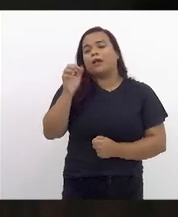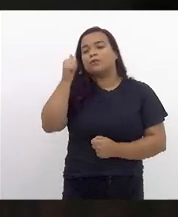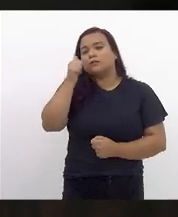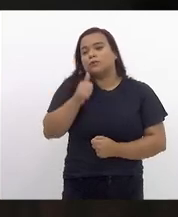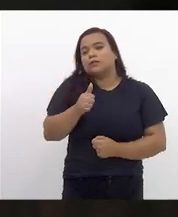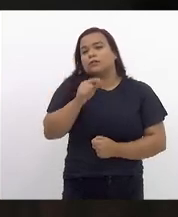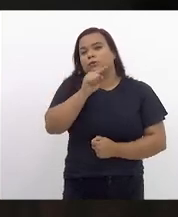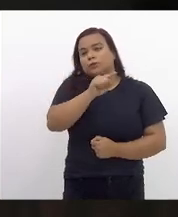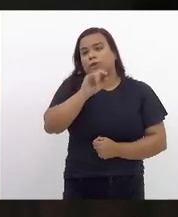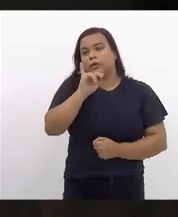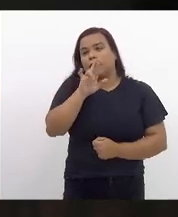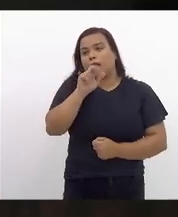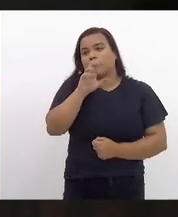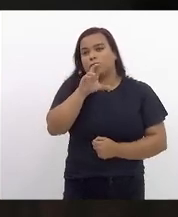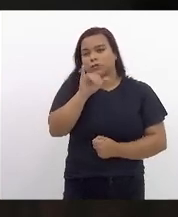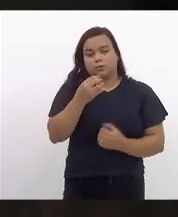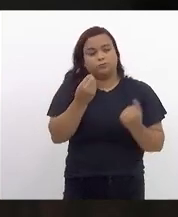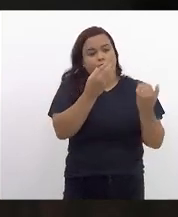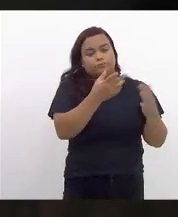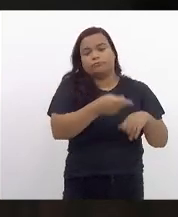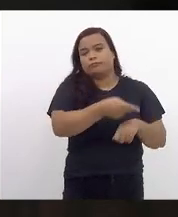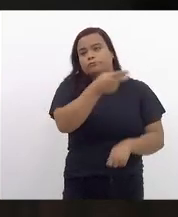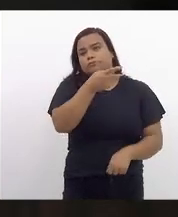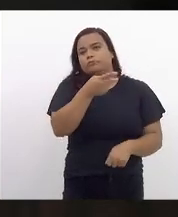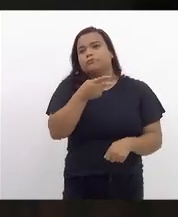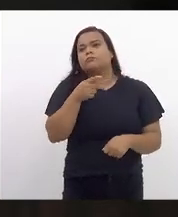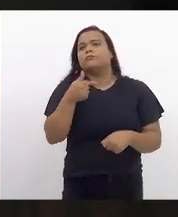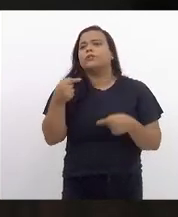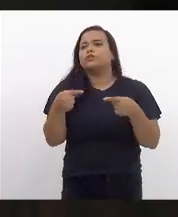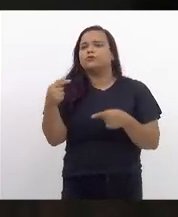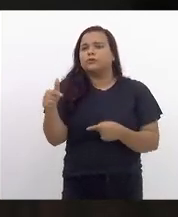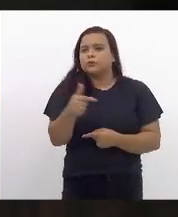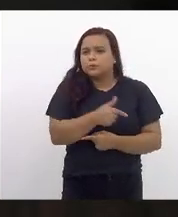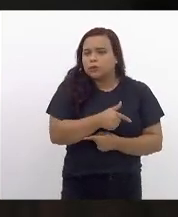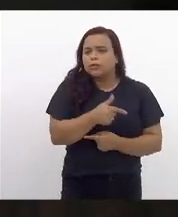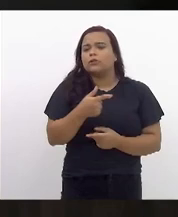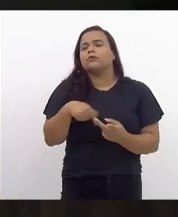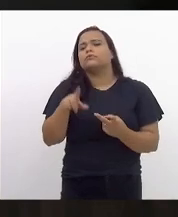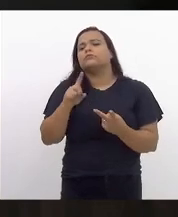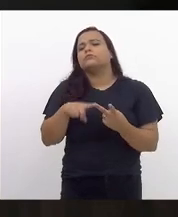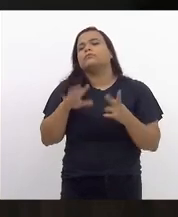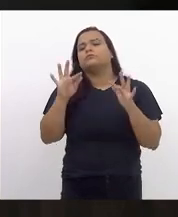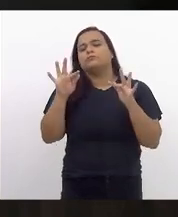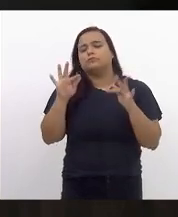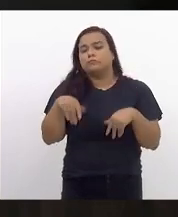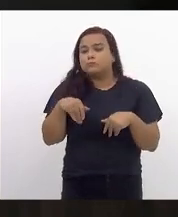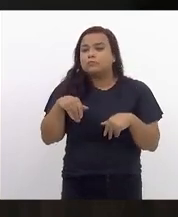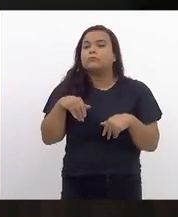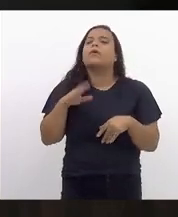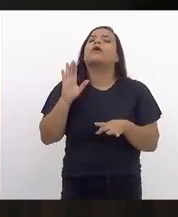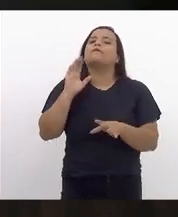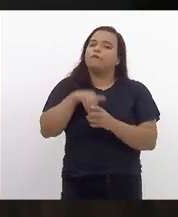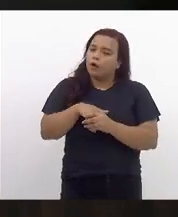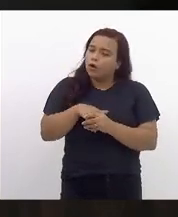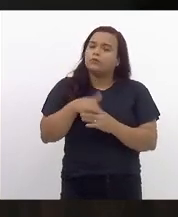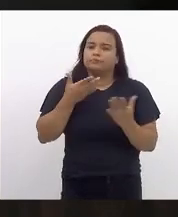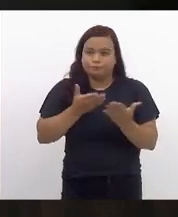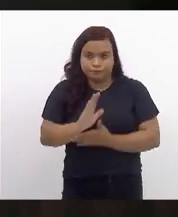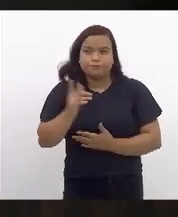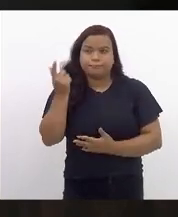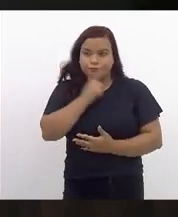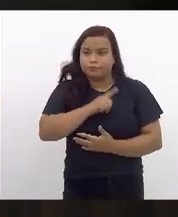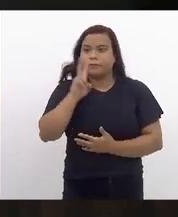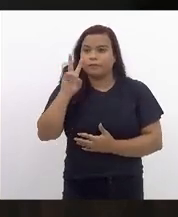relator deputado Sérgio Fernandes. Em discussão, não havendo quem queira discutir, encerrada a discussão. Em votação, se os que aprovam permaneçam como estão aprovados,